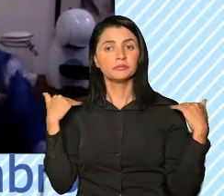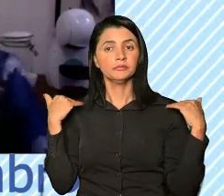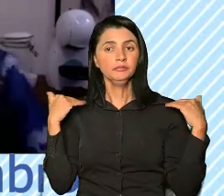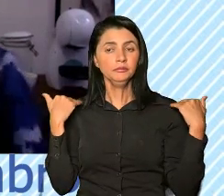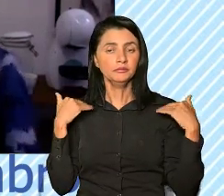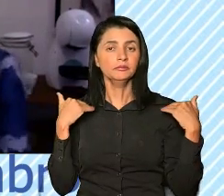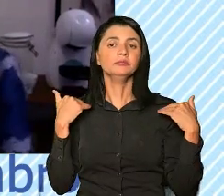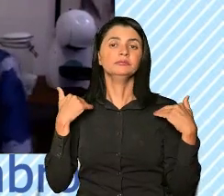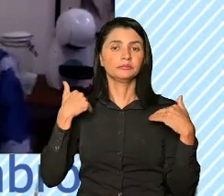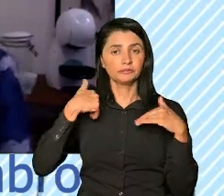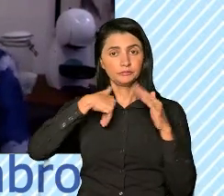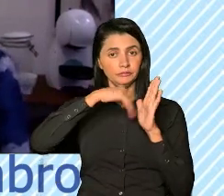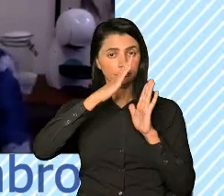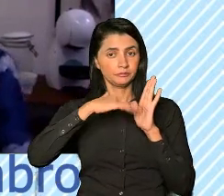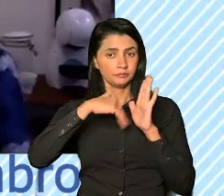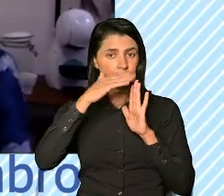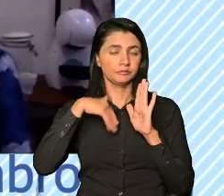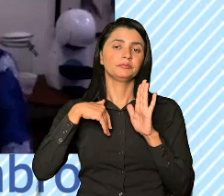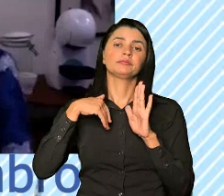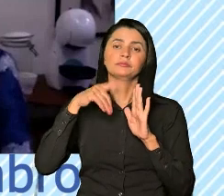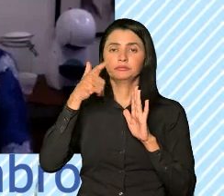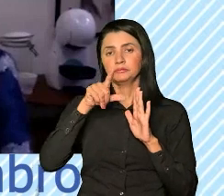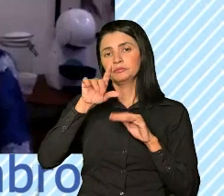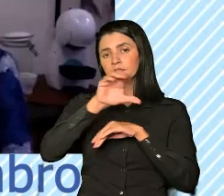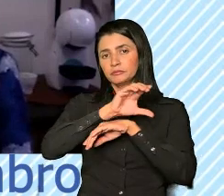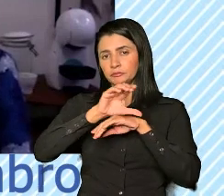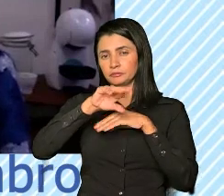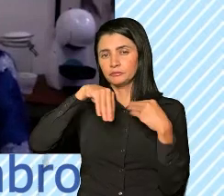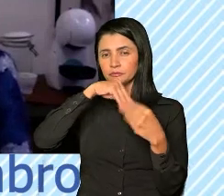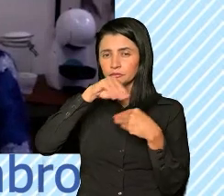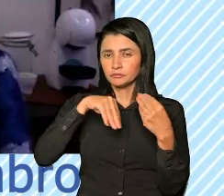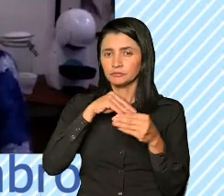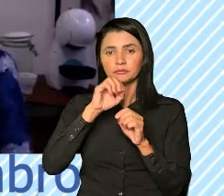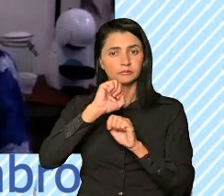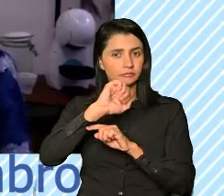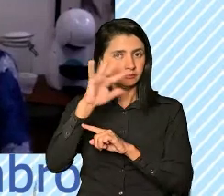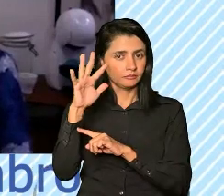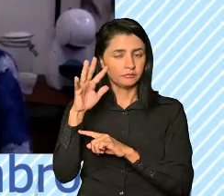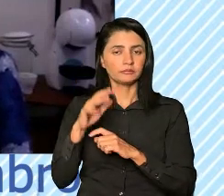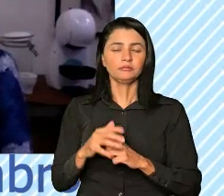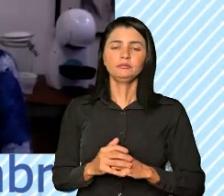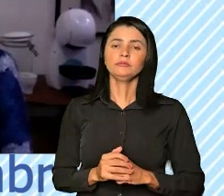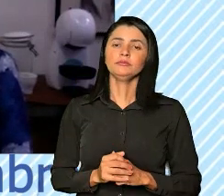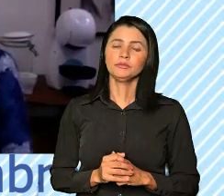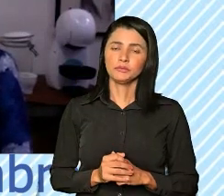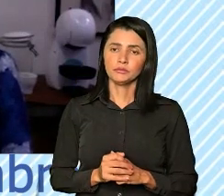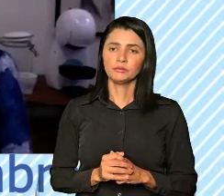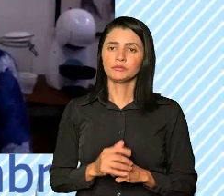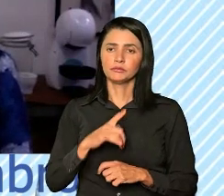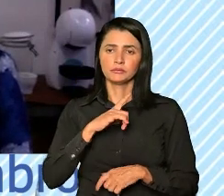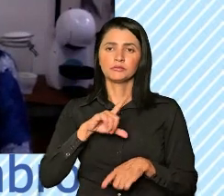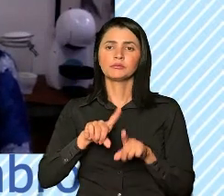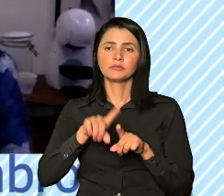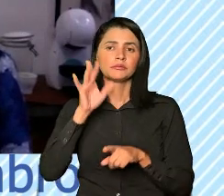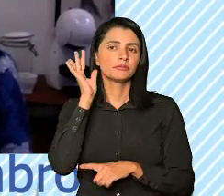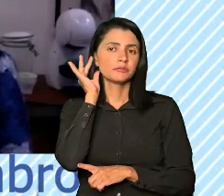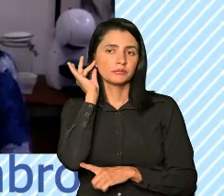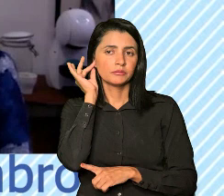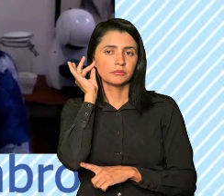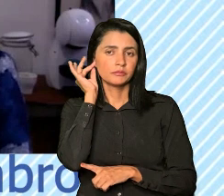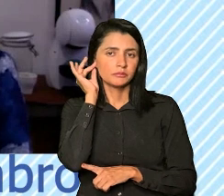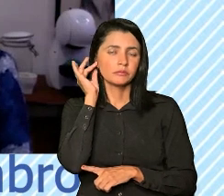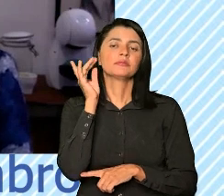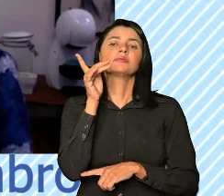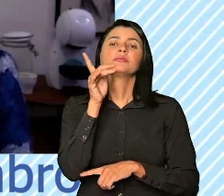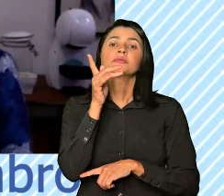que estão pintados com luzes castanhas, mais claras, tenho um brinco branco